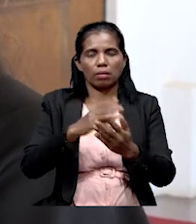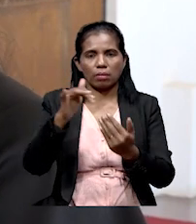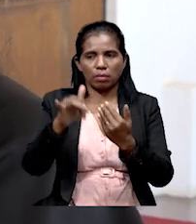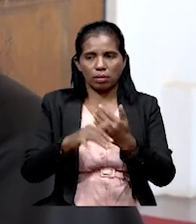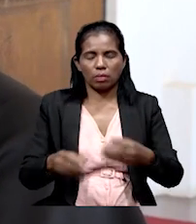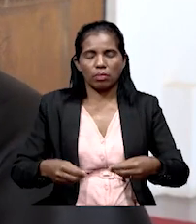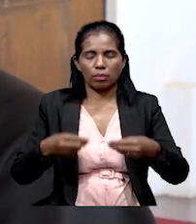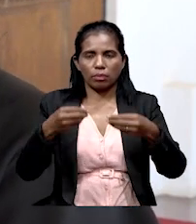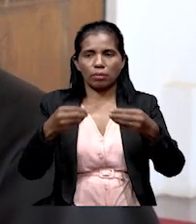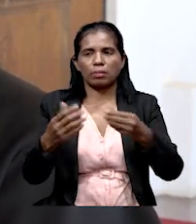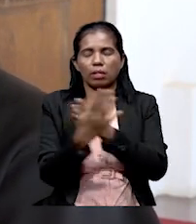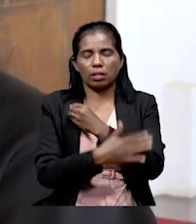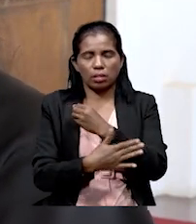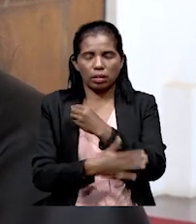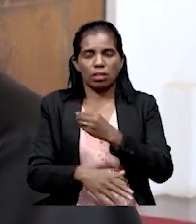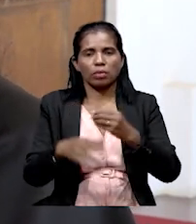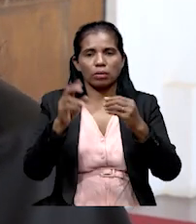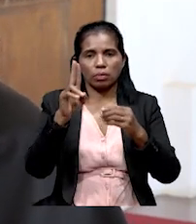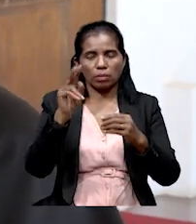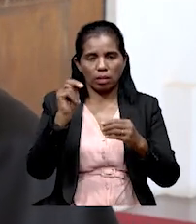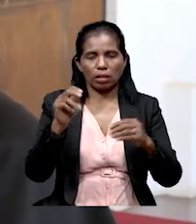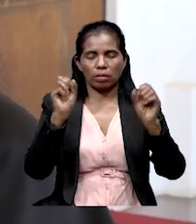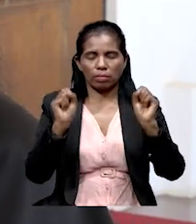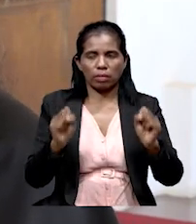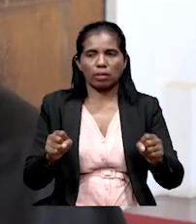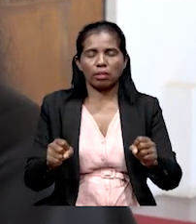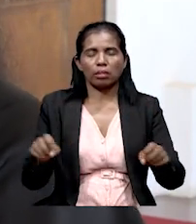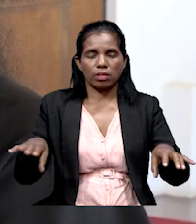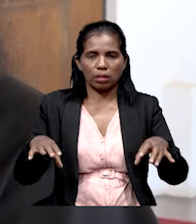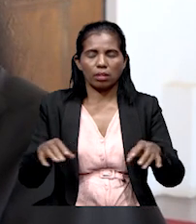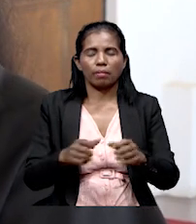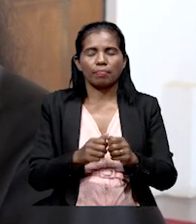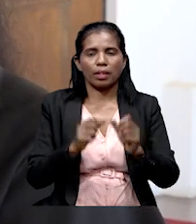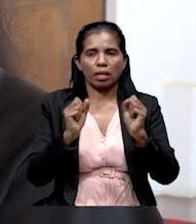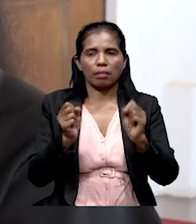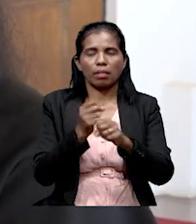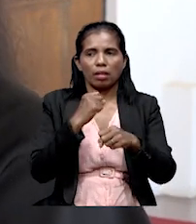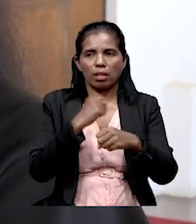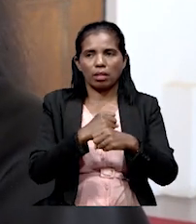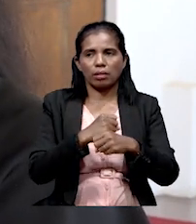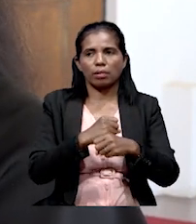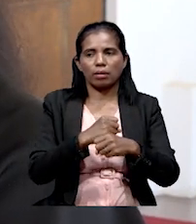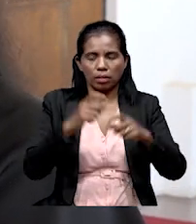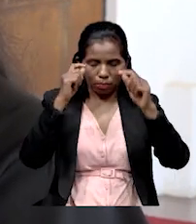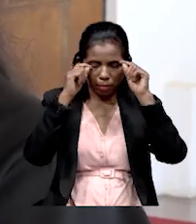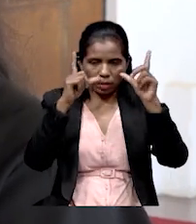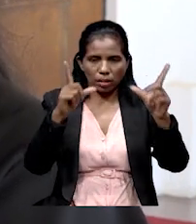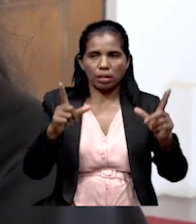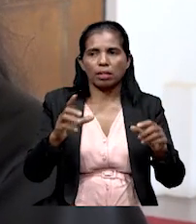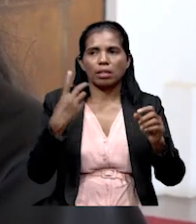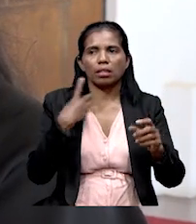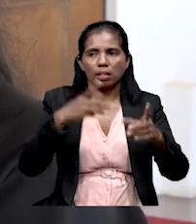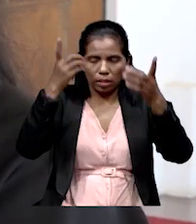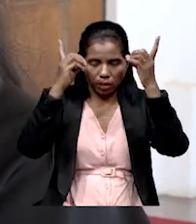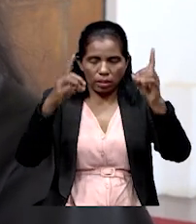fo biban ba Nações Unidas atu bele halo consulta ida consulta popular ida ba ita Timor Leste ou dinone to ikus ita decidi